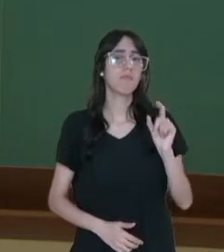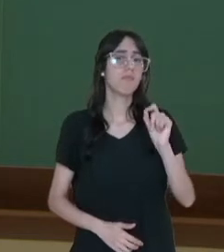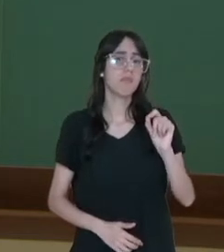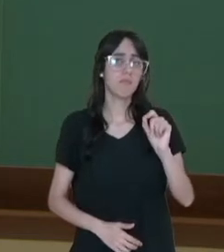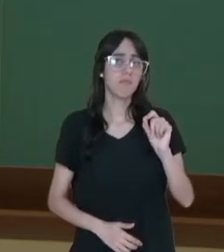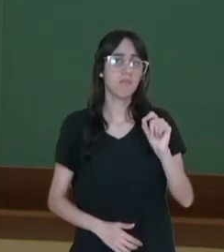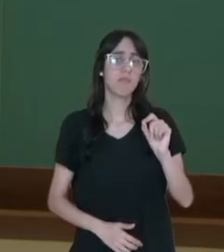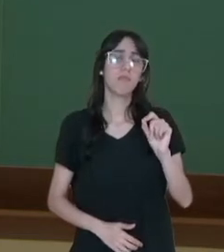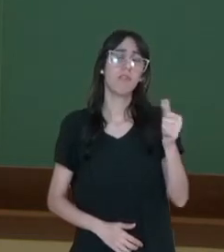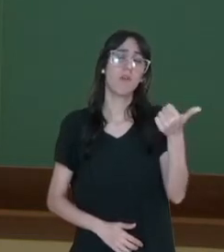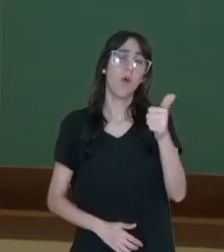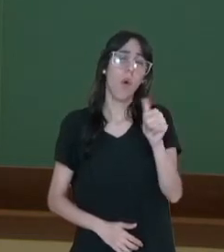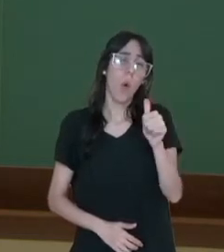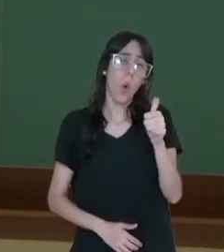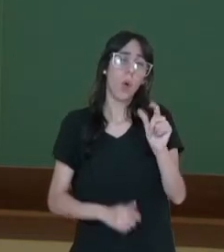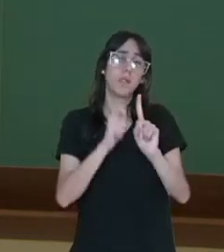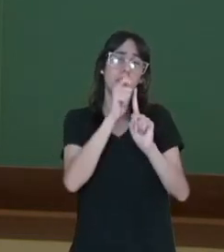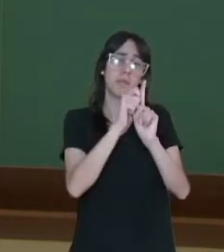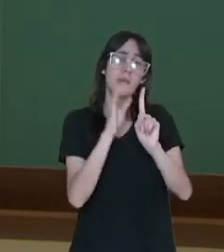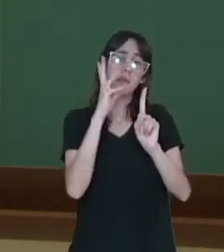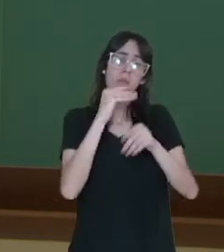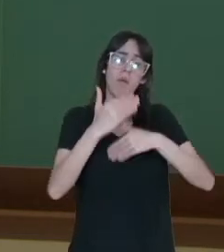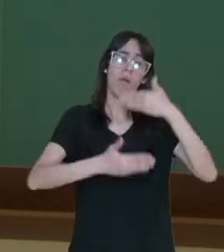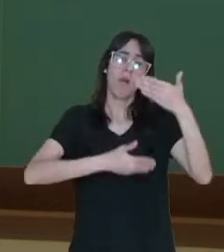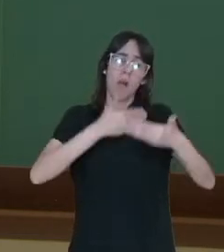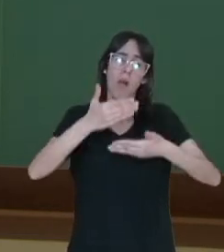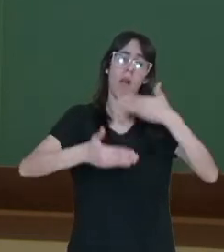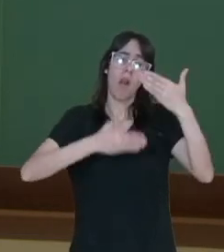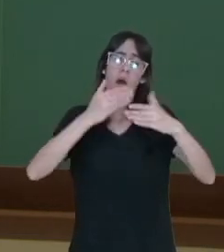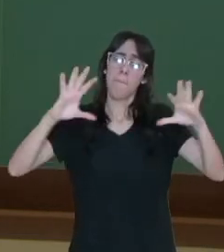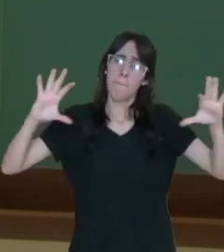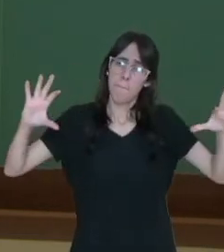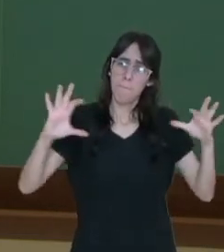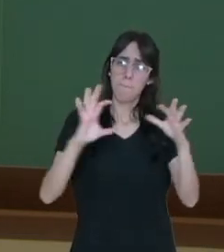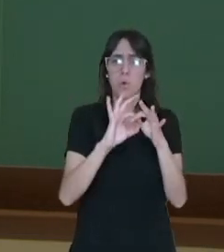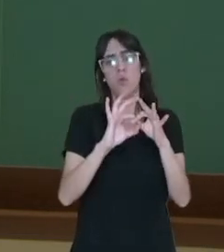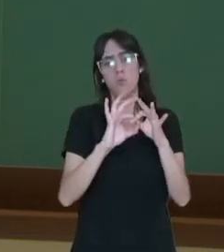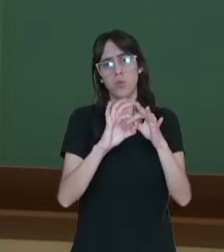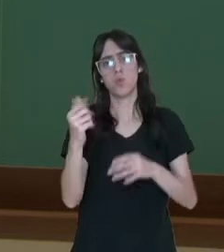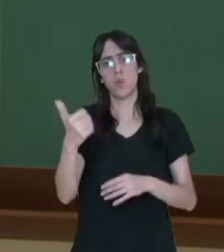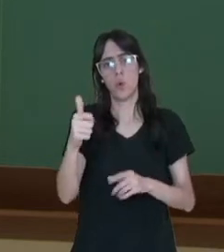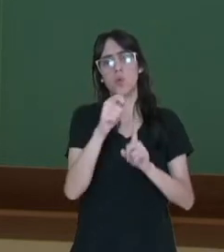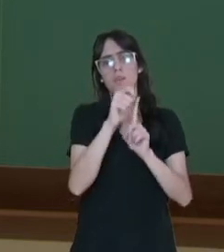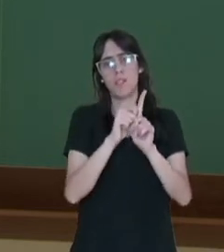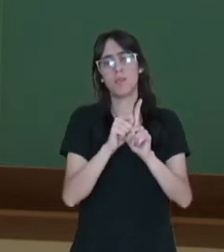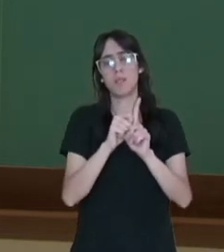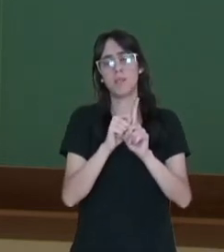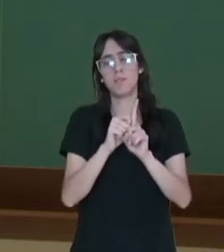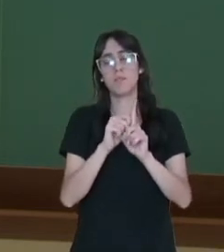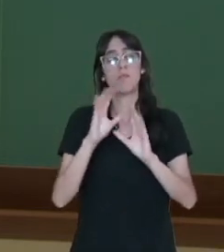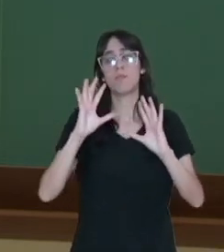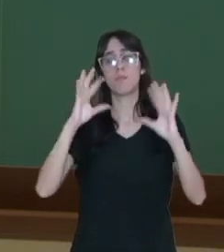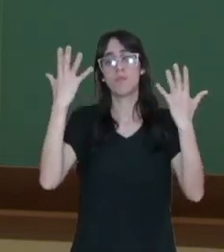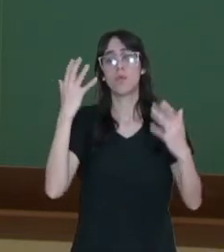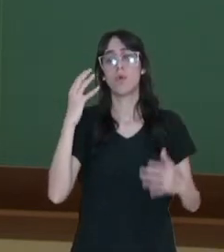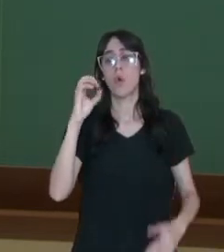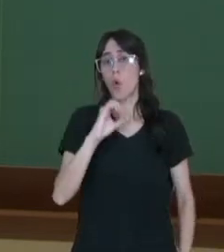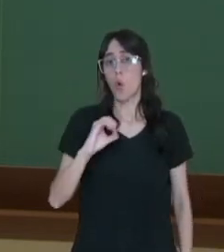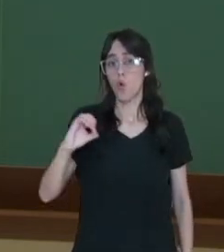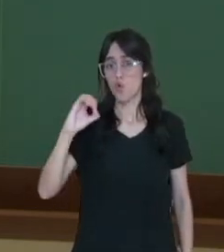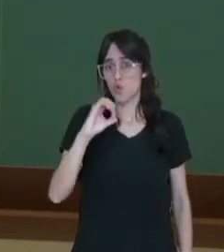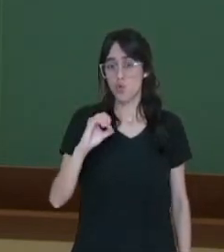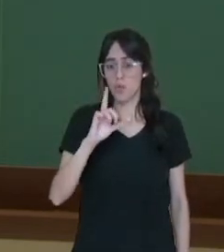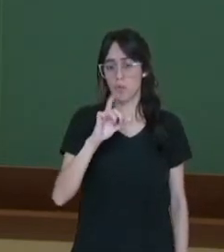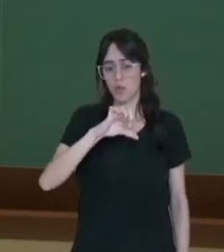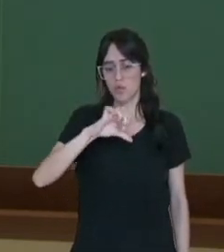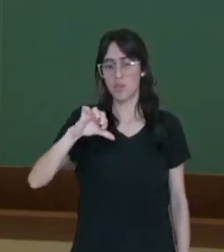11 meses para a reunificação total, para ela ser concretizada. Somente em outubro de 1990,